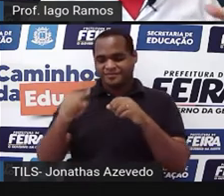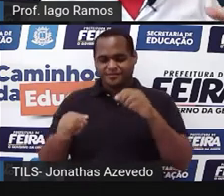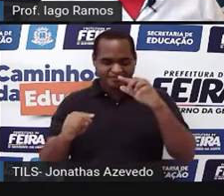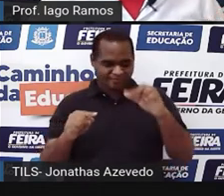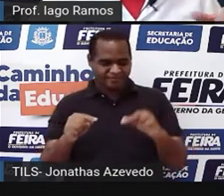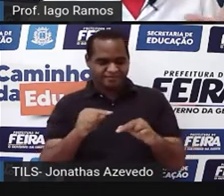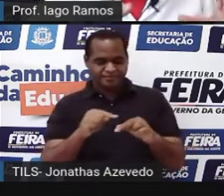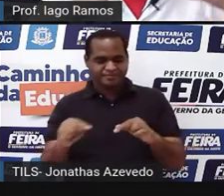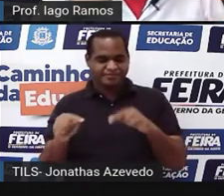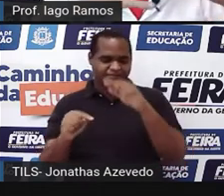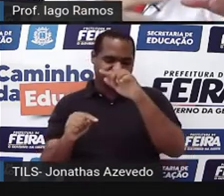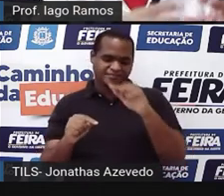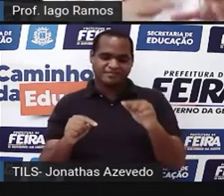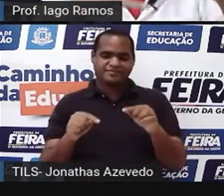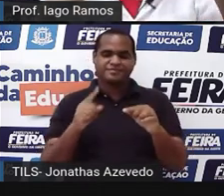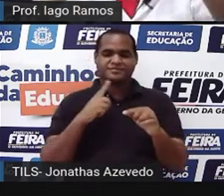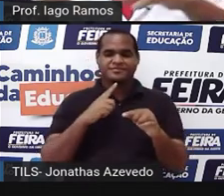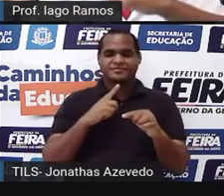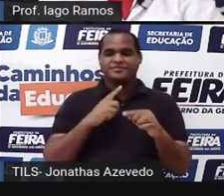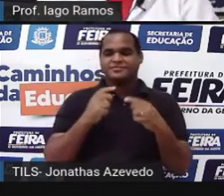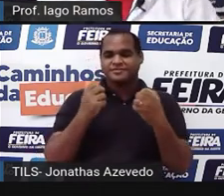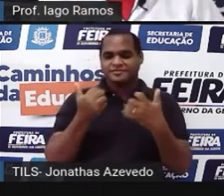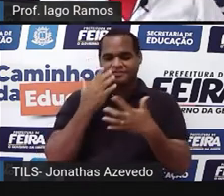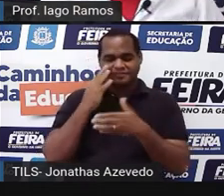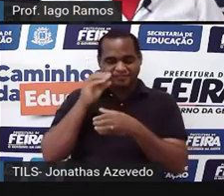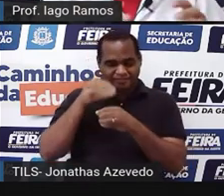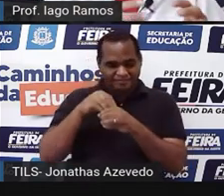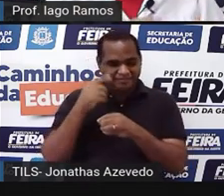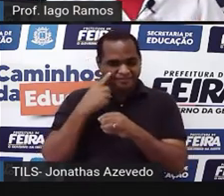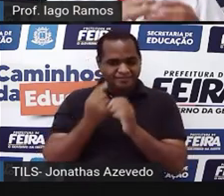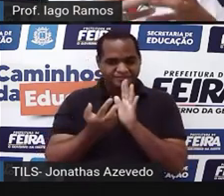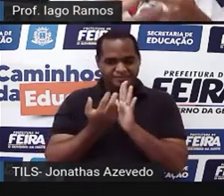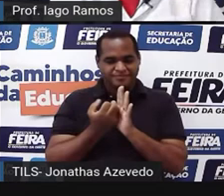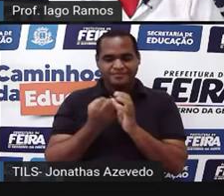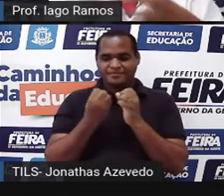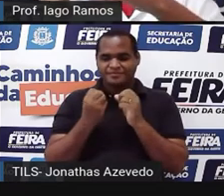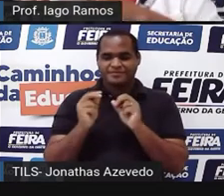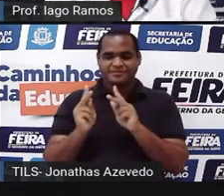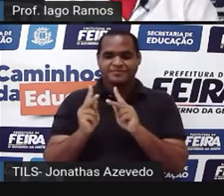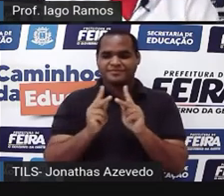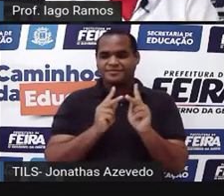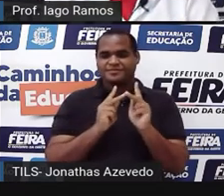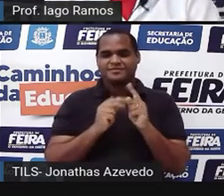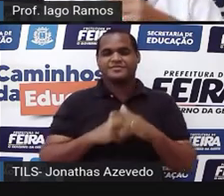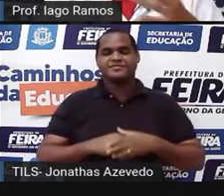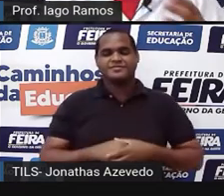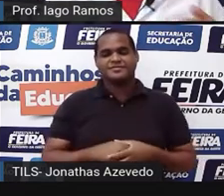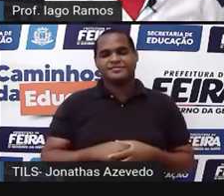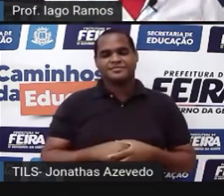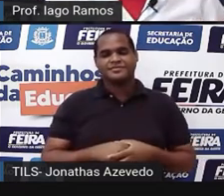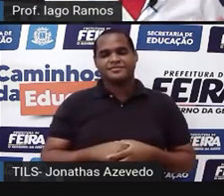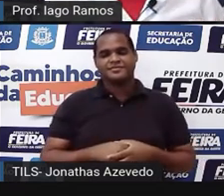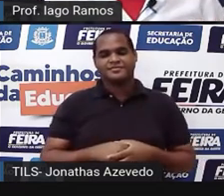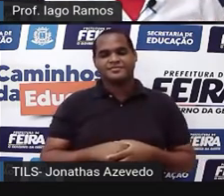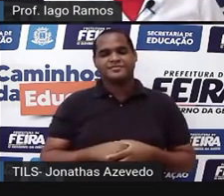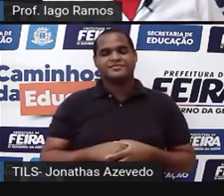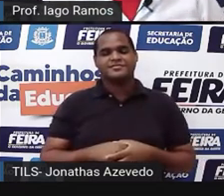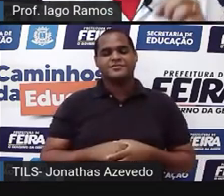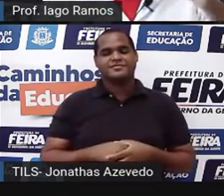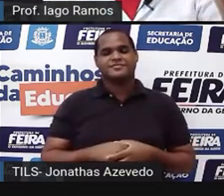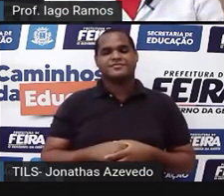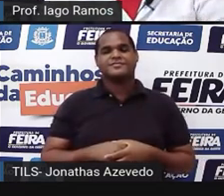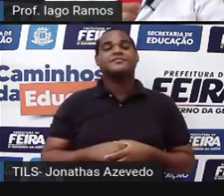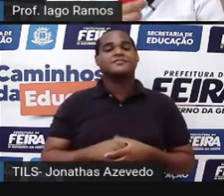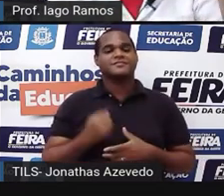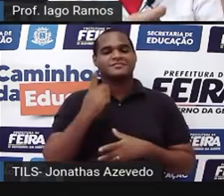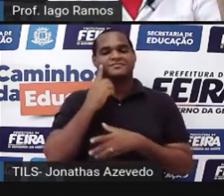ângulos internos são os ângulos que ficam dentro da figura, as aberturas internas da figura. E a medida dos lados é